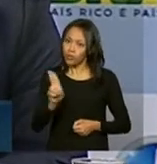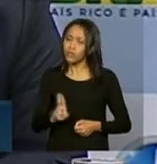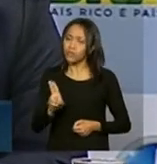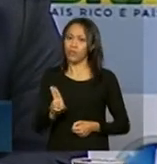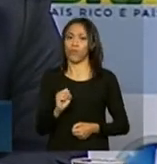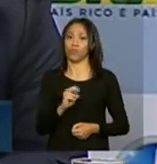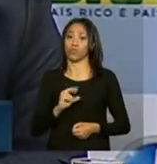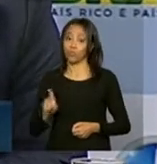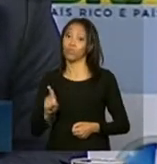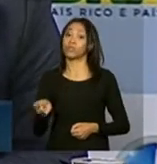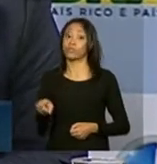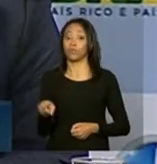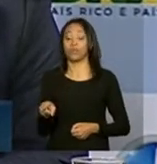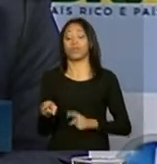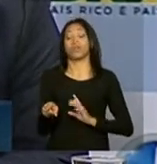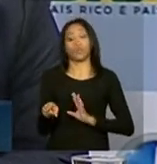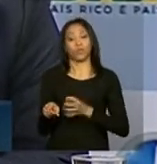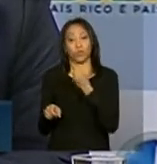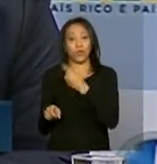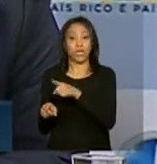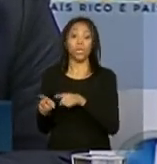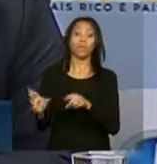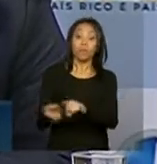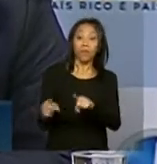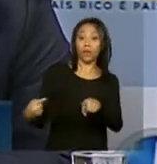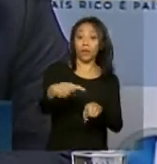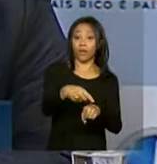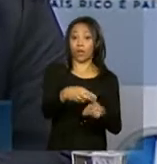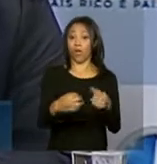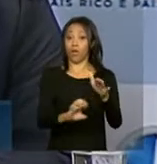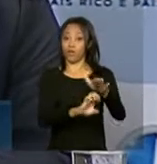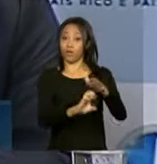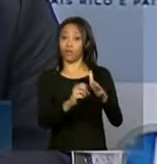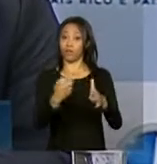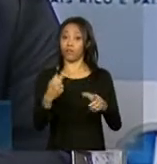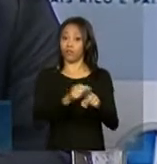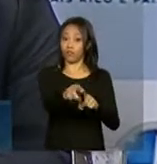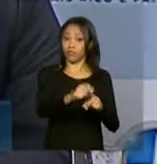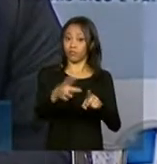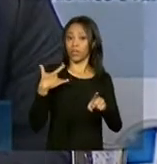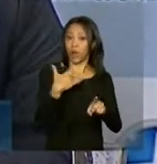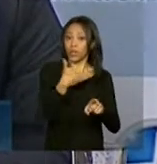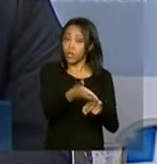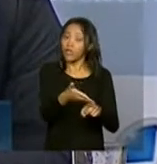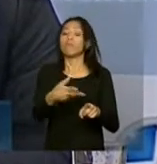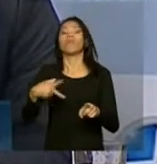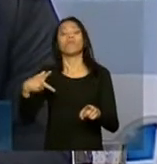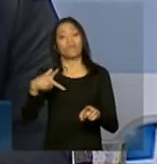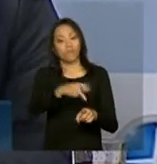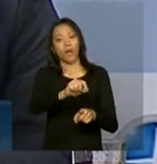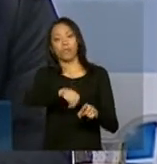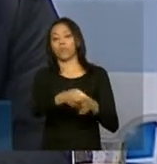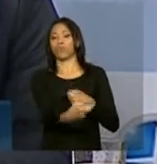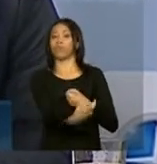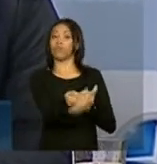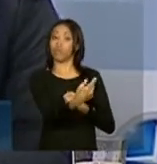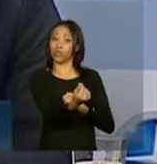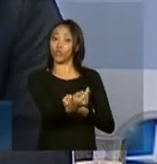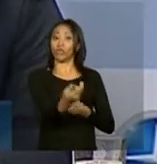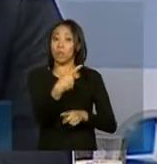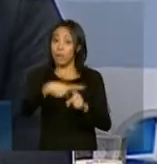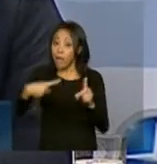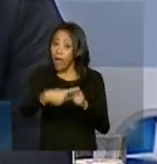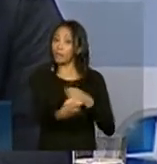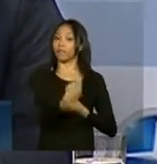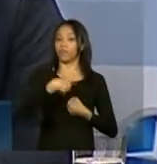operadora, né, para ressarcir o Sistema Único de Saúde. Mas, normalmente, as pessoas vão utilizar o serviço pela operadora de plano. É